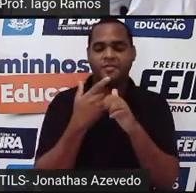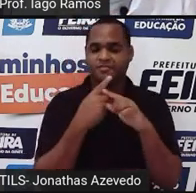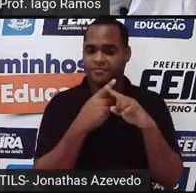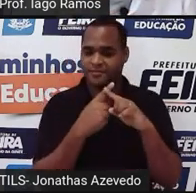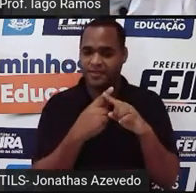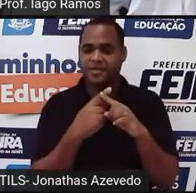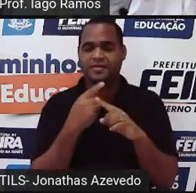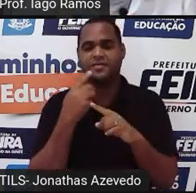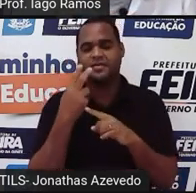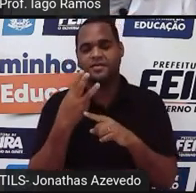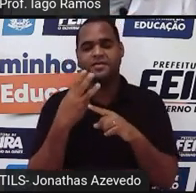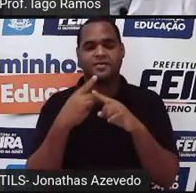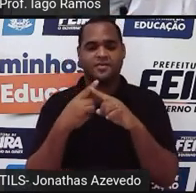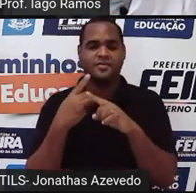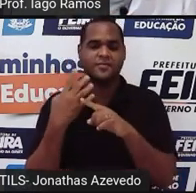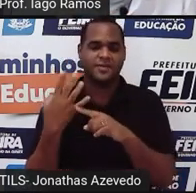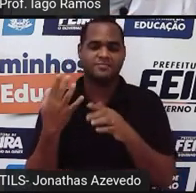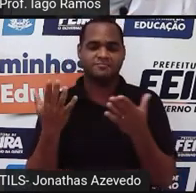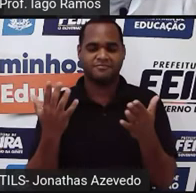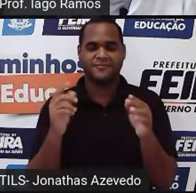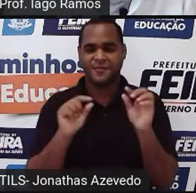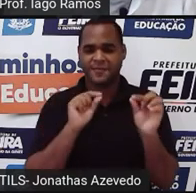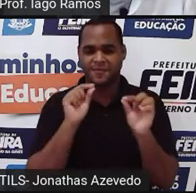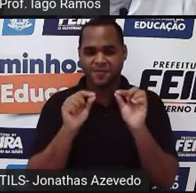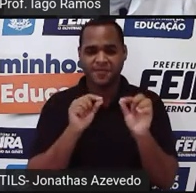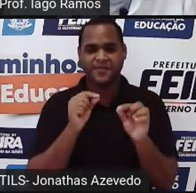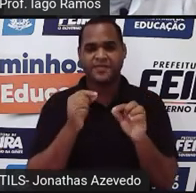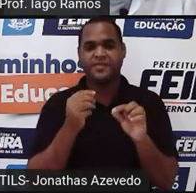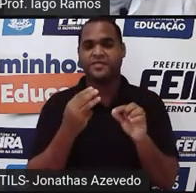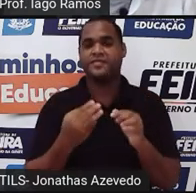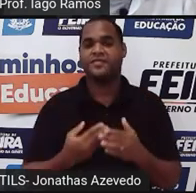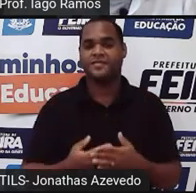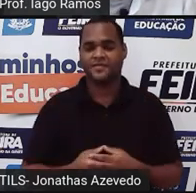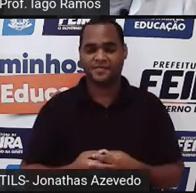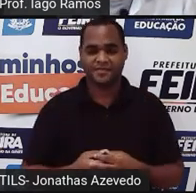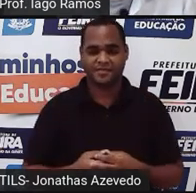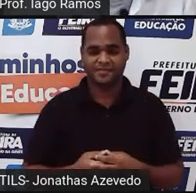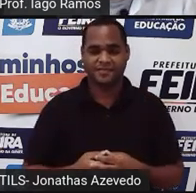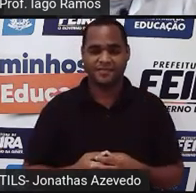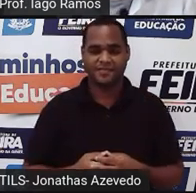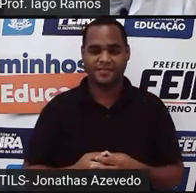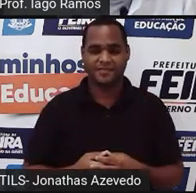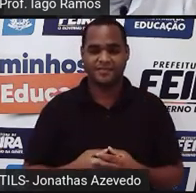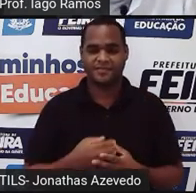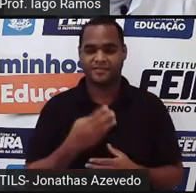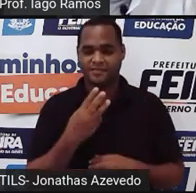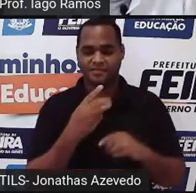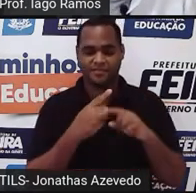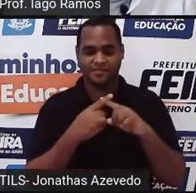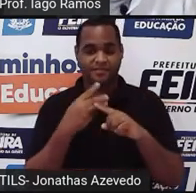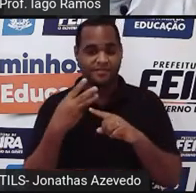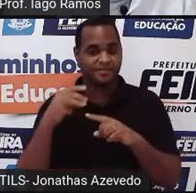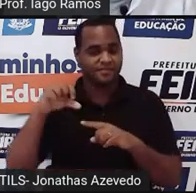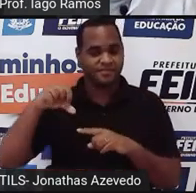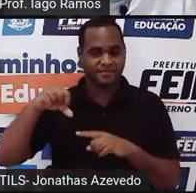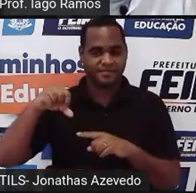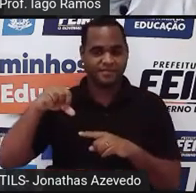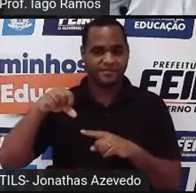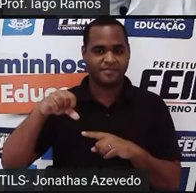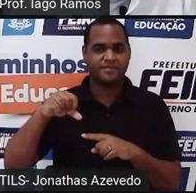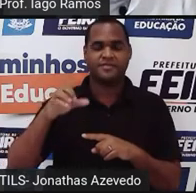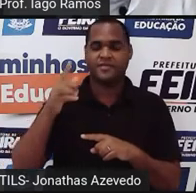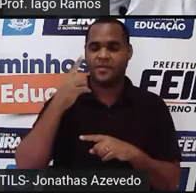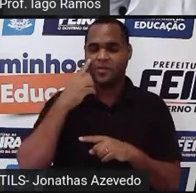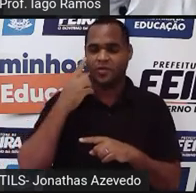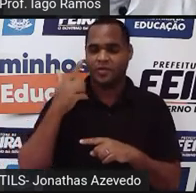números 3 Tá bom então ali três vezes tens da 9 horas e o outro